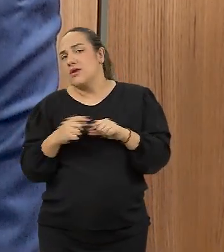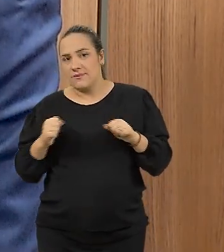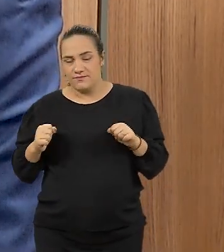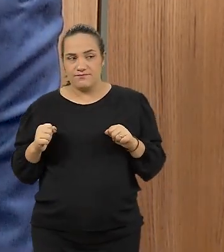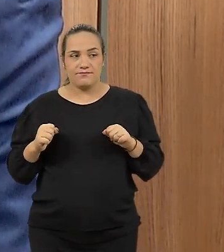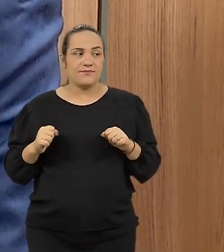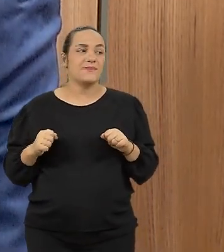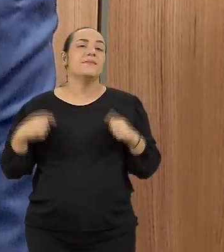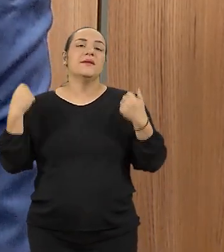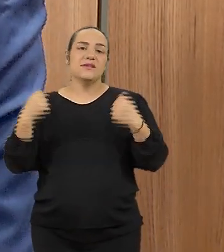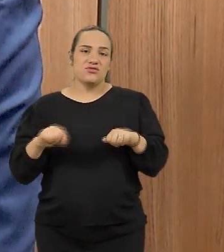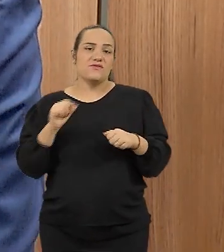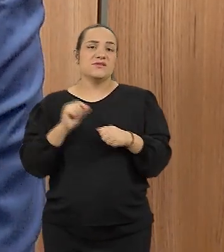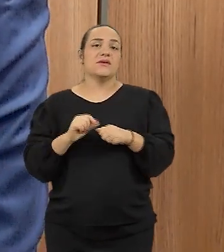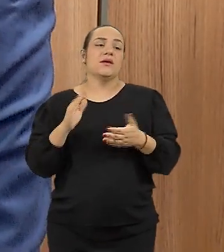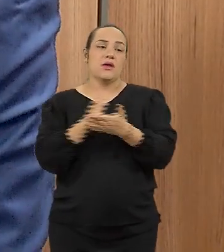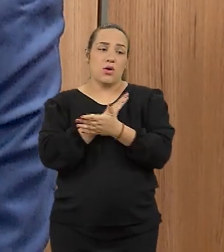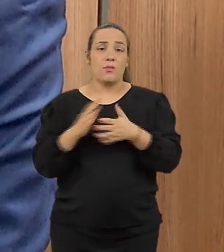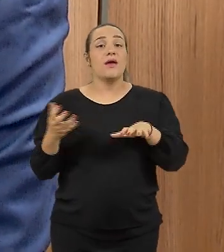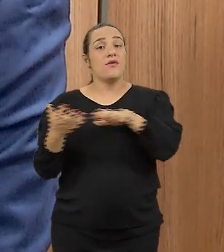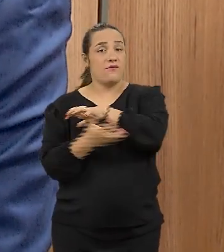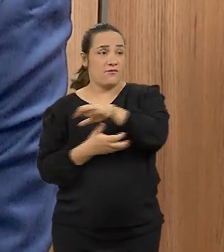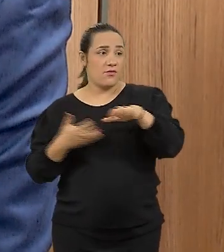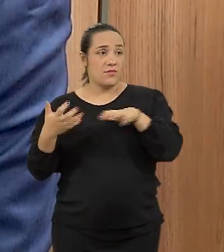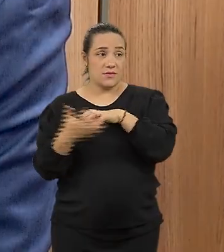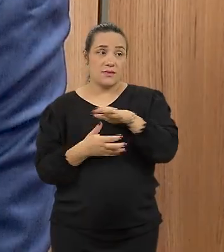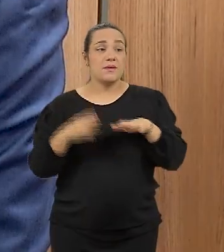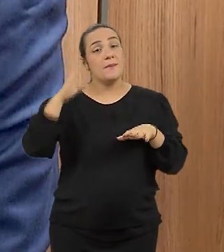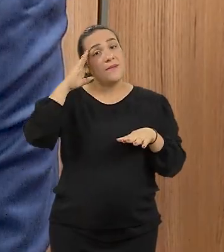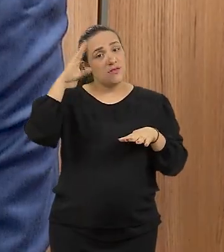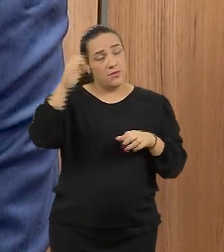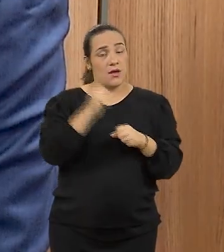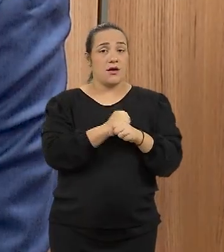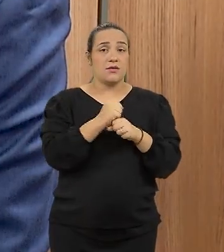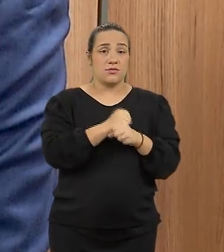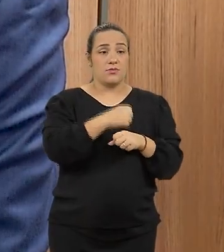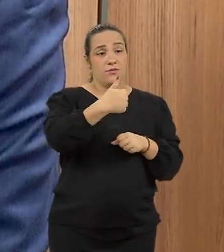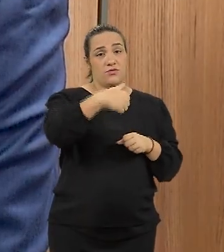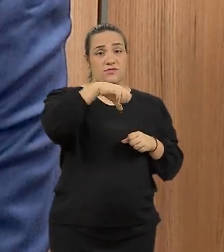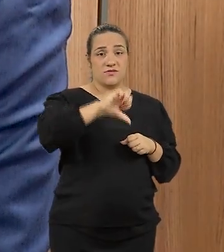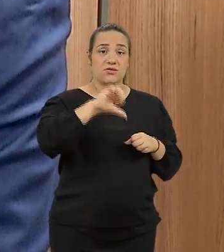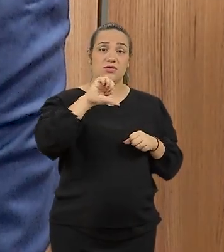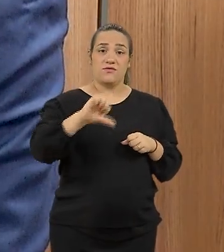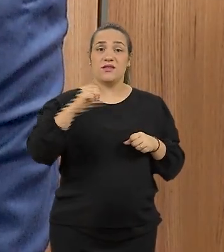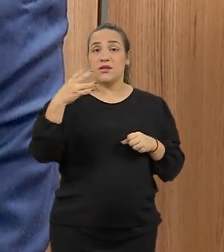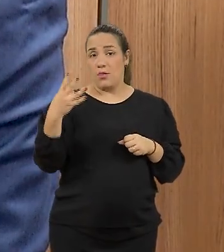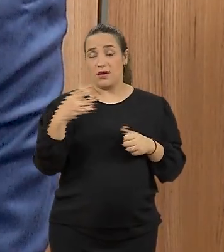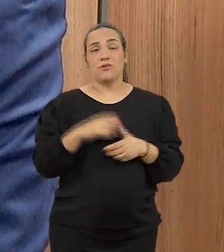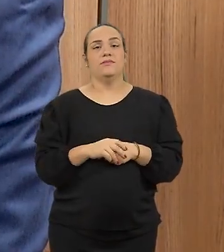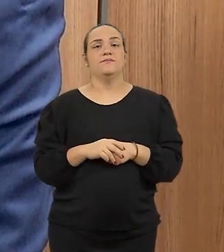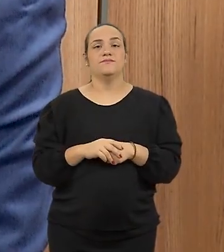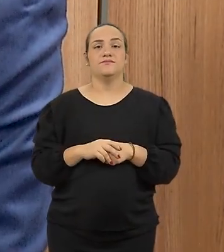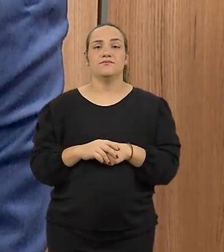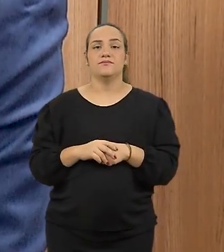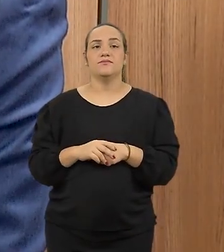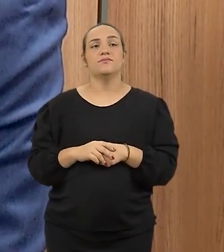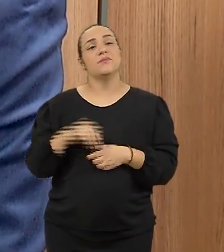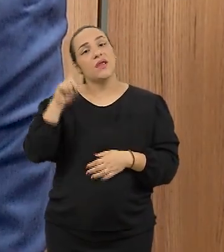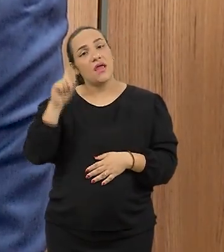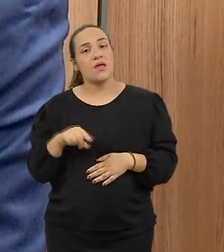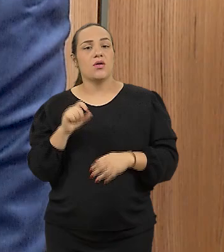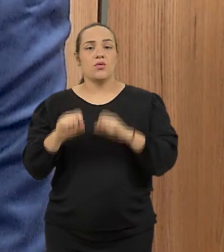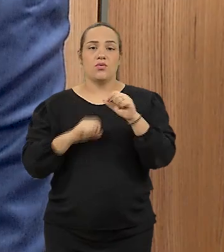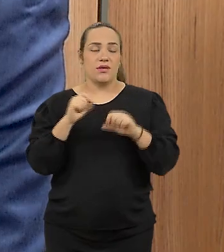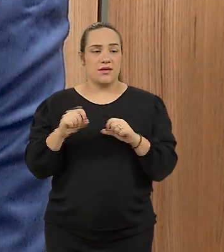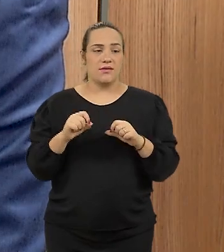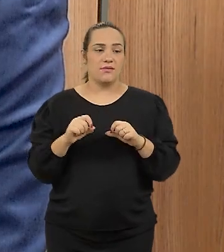as reformas que foram sendo feitas ao longo do tempo, principalmente a partir de 1994. E essas reformas revelaram